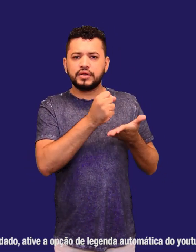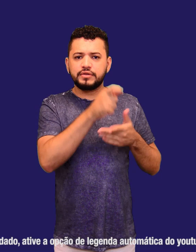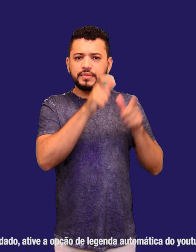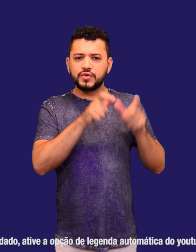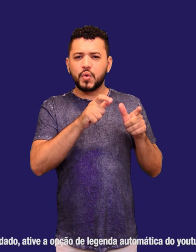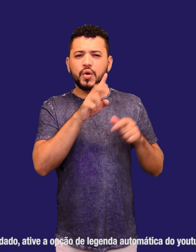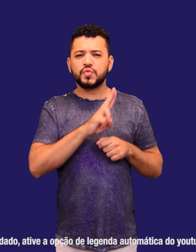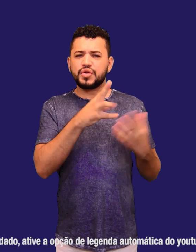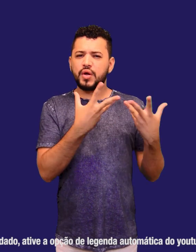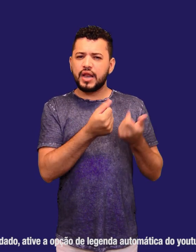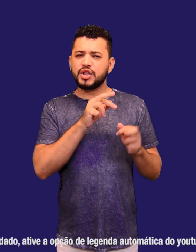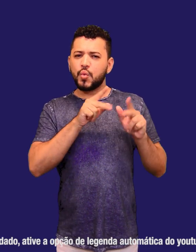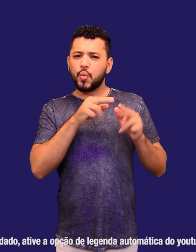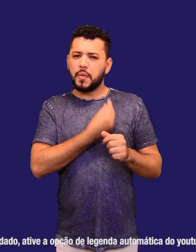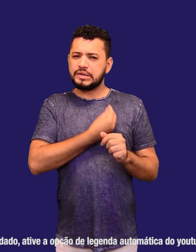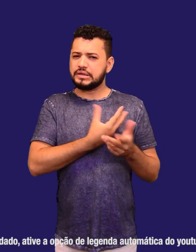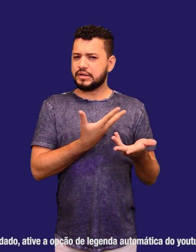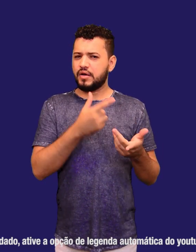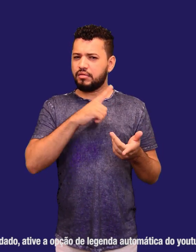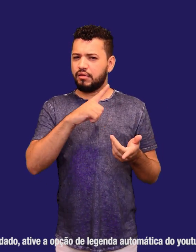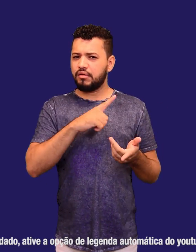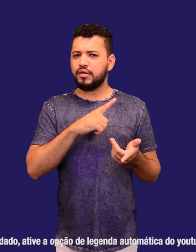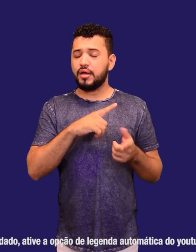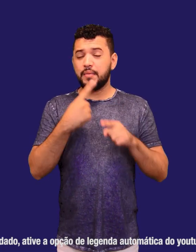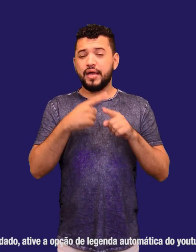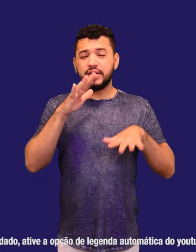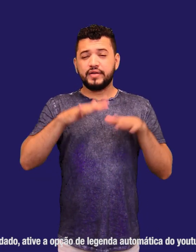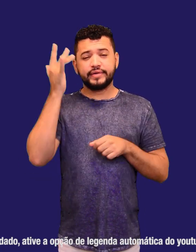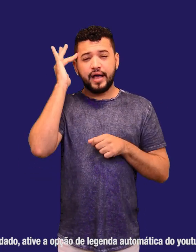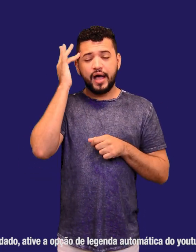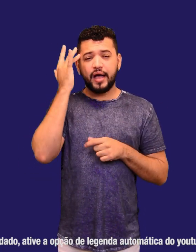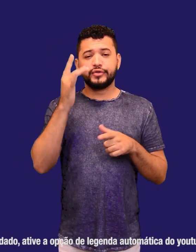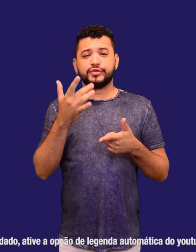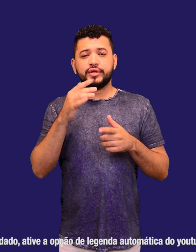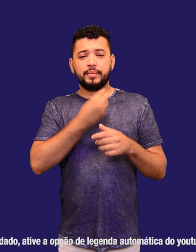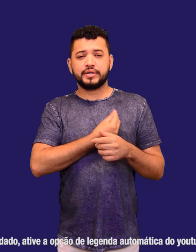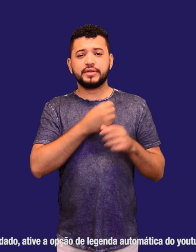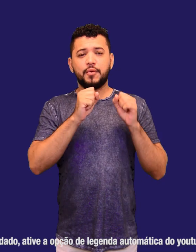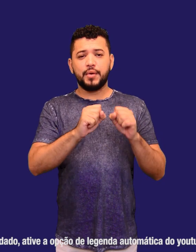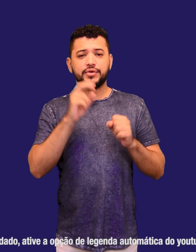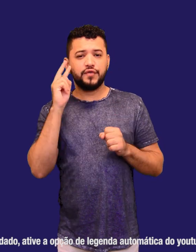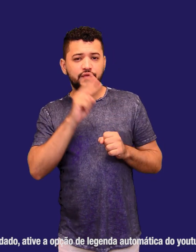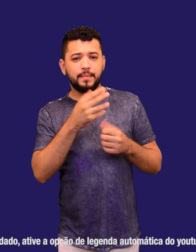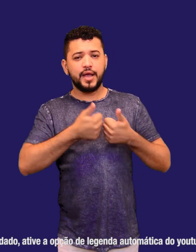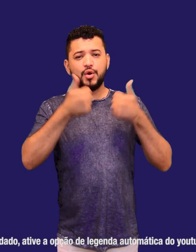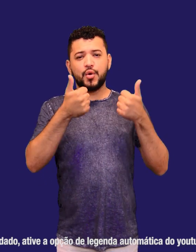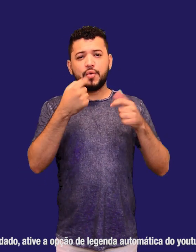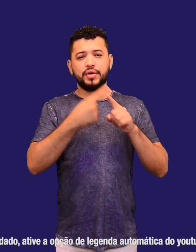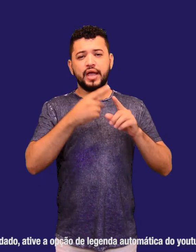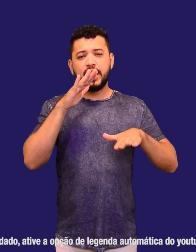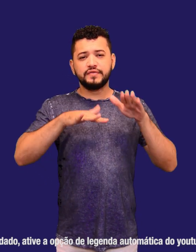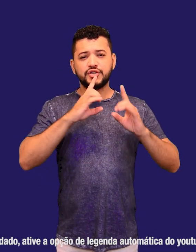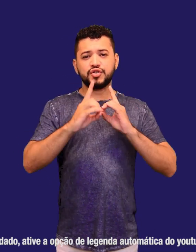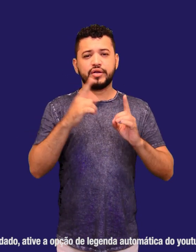qualidade do presencial? Assim, a gente ainda tem aquela tendência de achar que o presencial a gente consegue captar algumas situações que no digital não tem como.